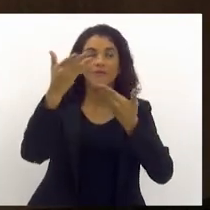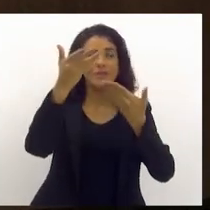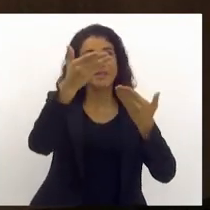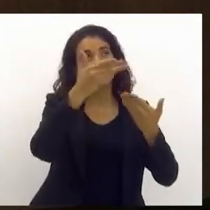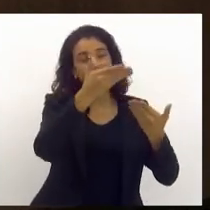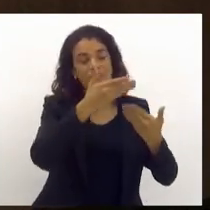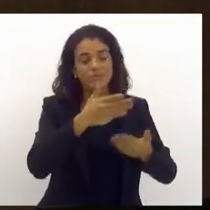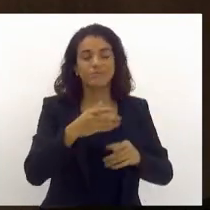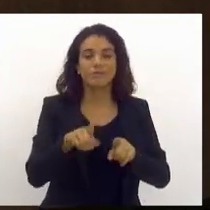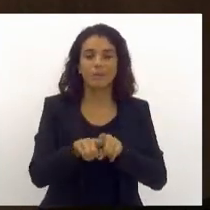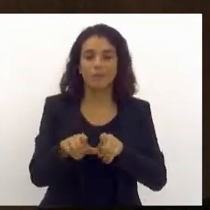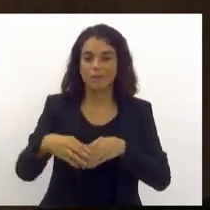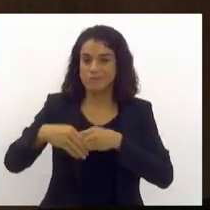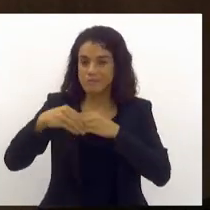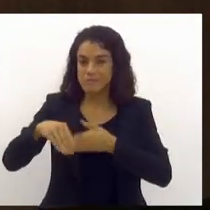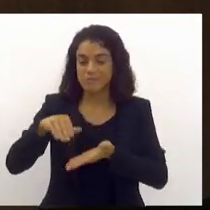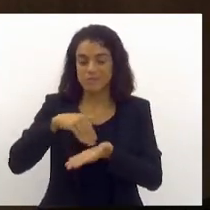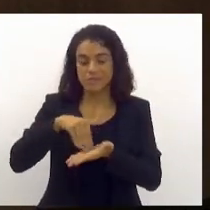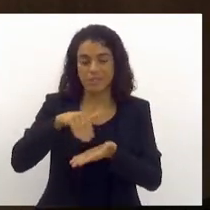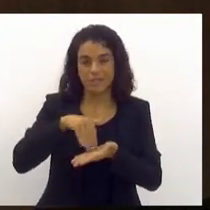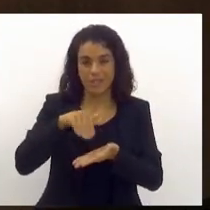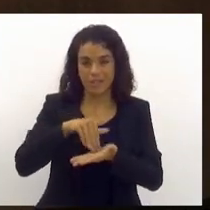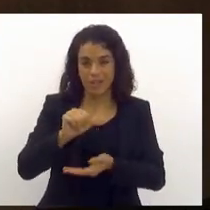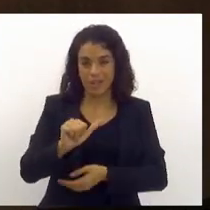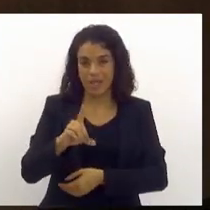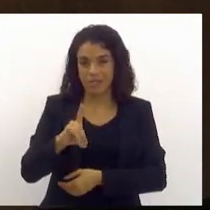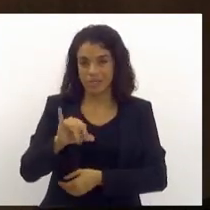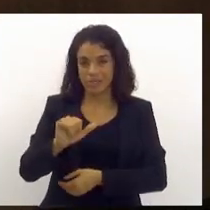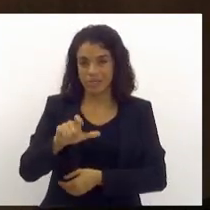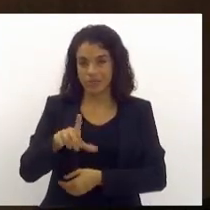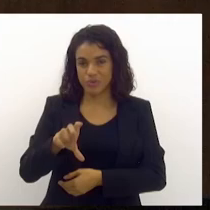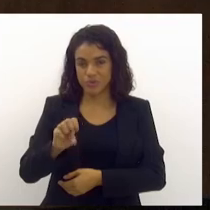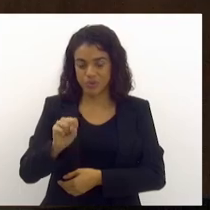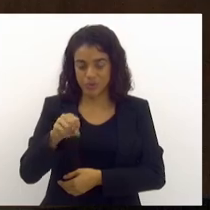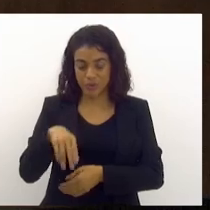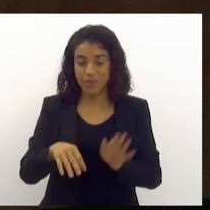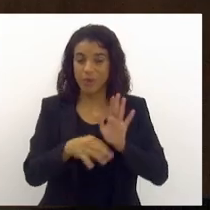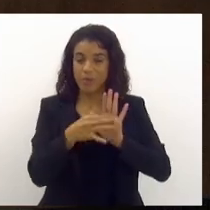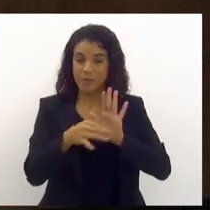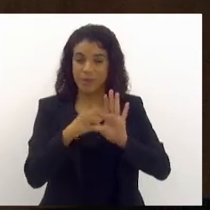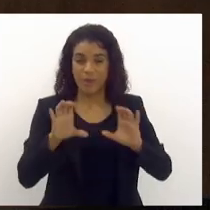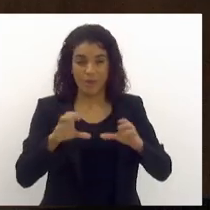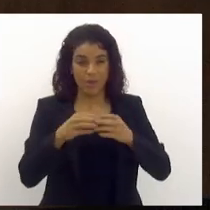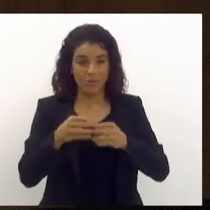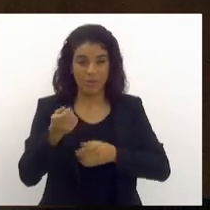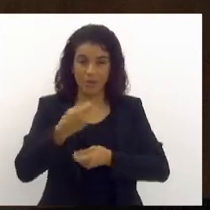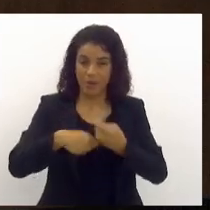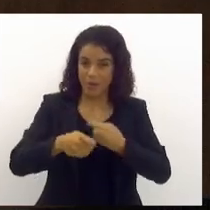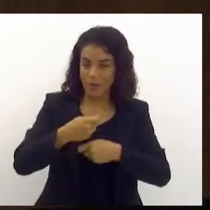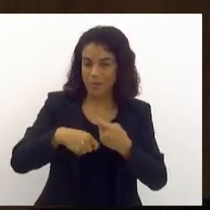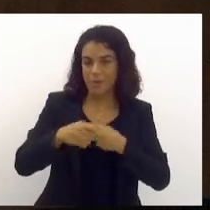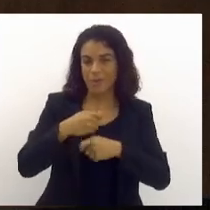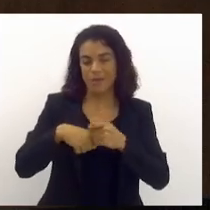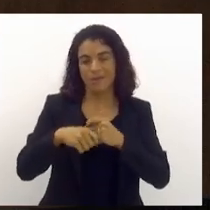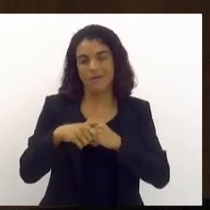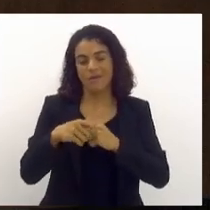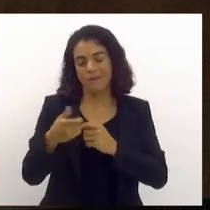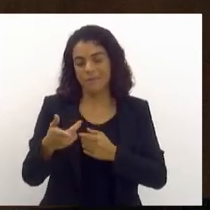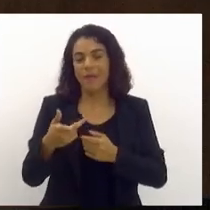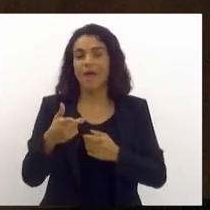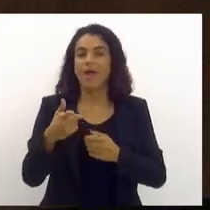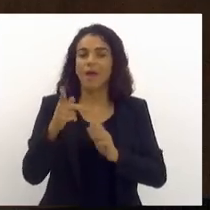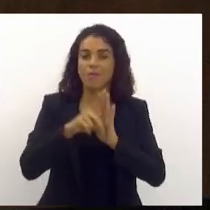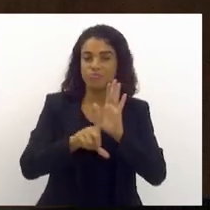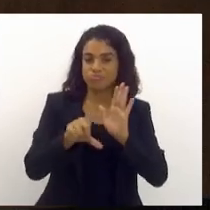também o secretário Adilson. O parecer pela nossa Comissão de Economia, Indústria e Comércio é o projeto de lei